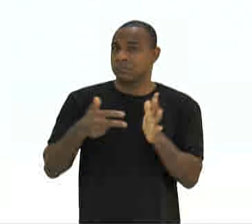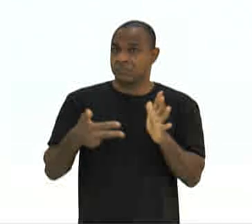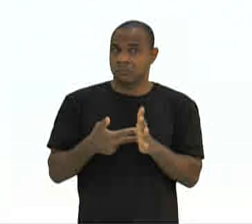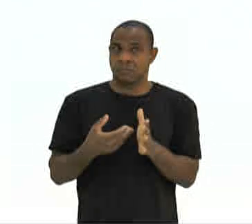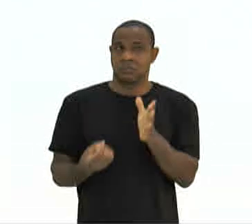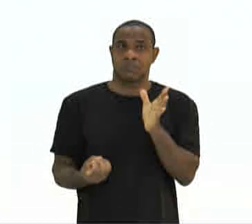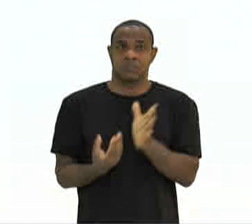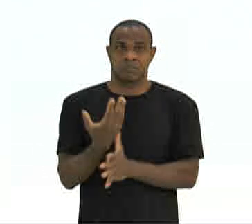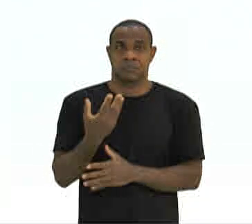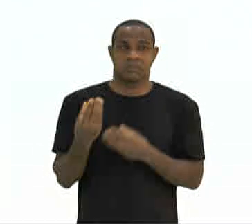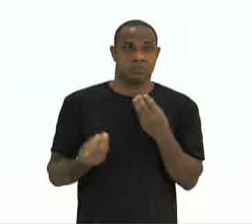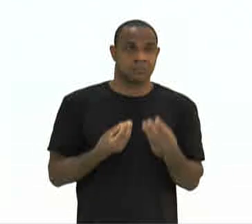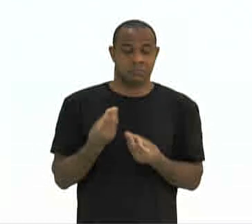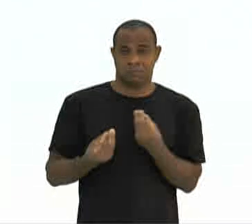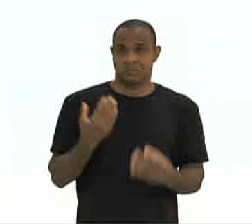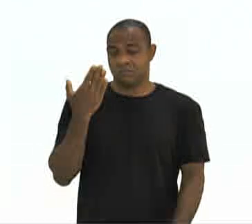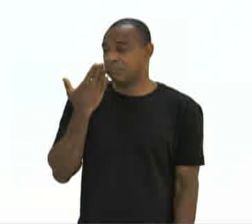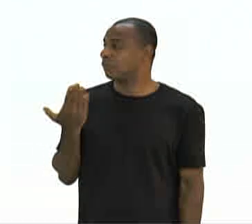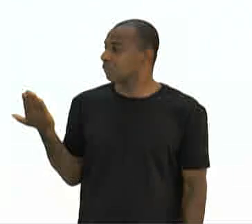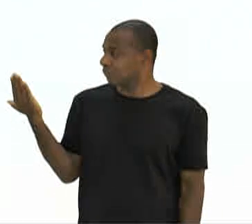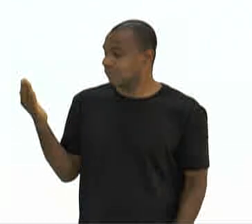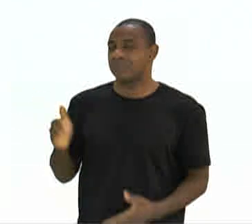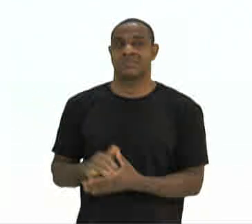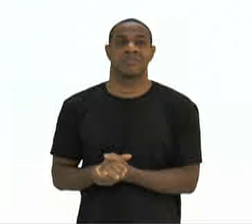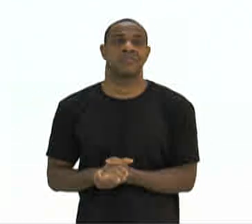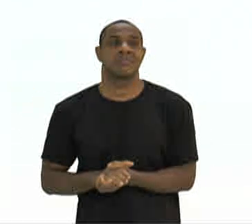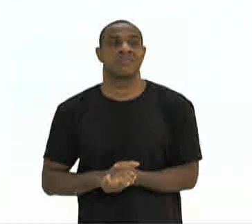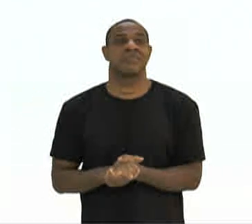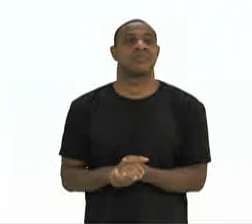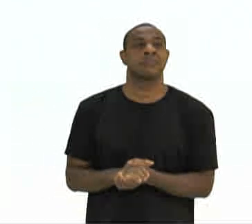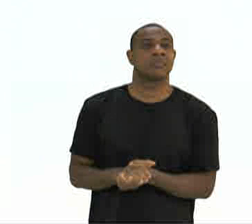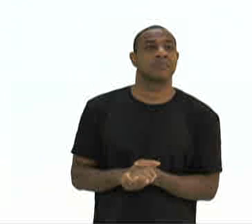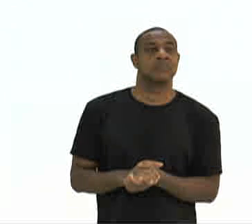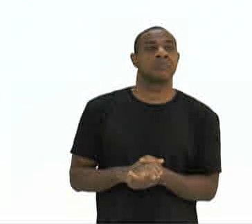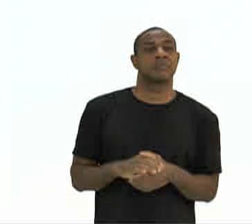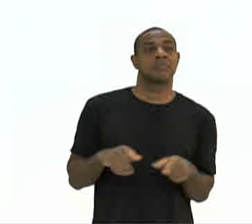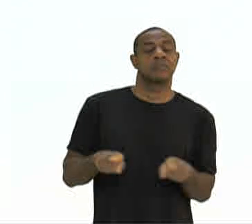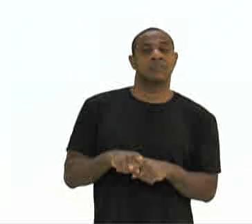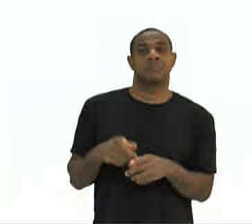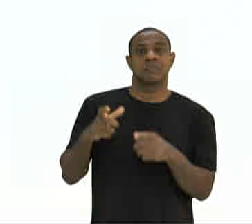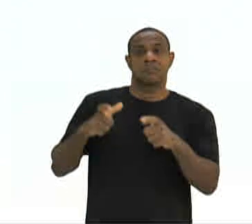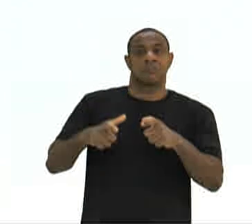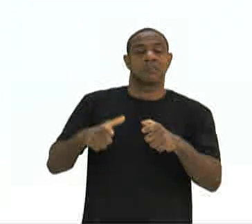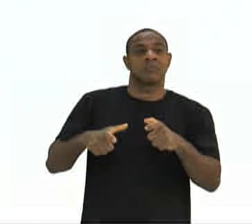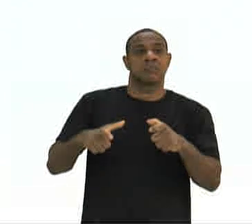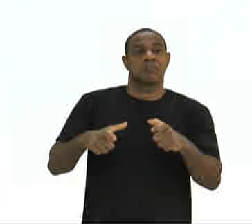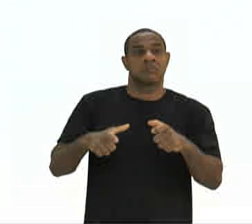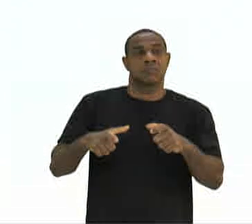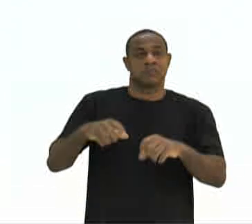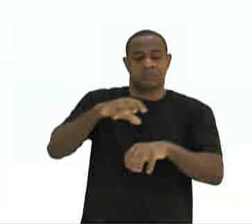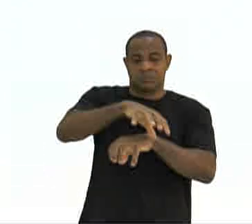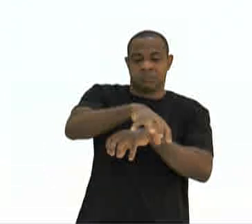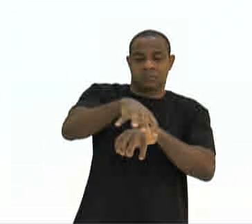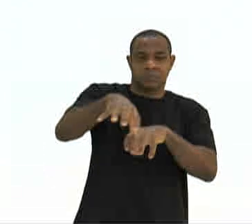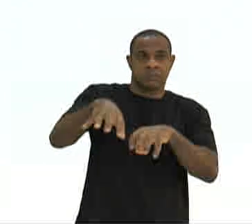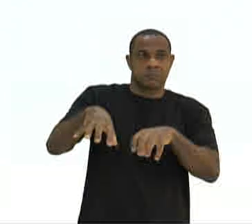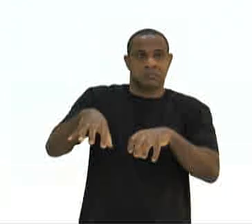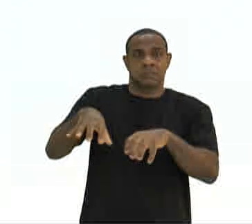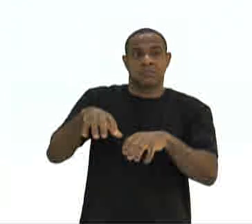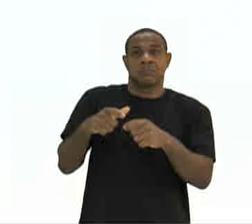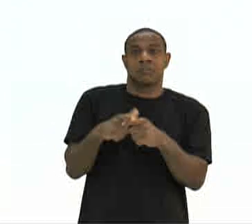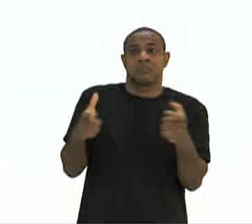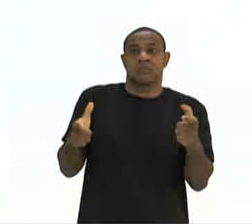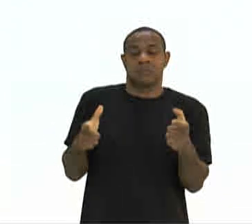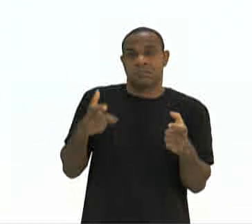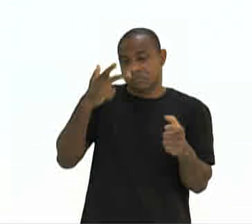pelaquela ideia de conurbação que a gente falou, né? E é a região metropolitana de Santa Catarina com a maior